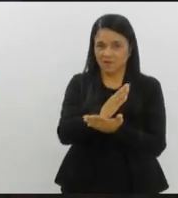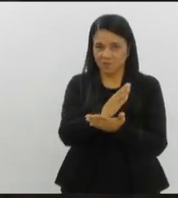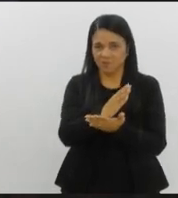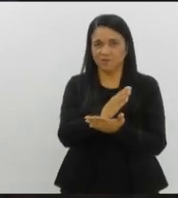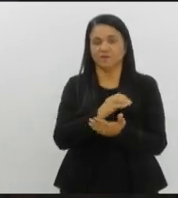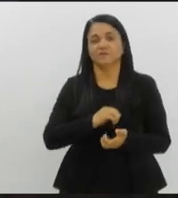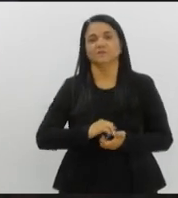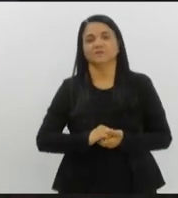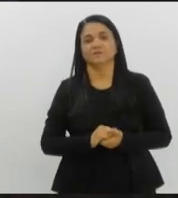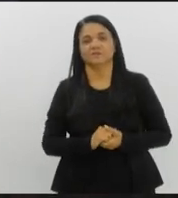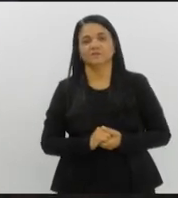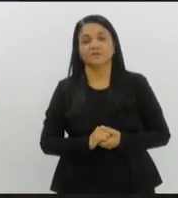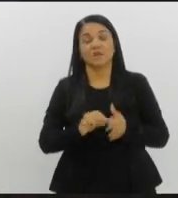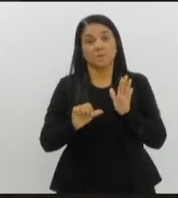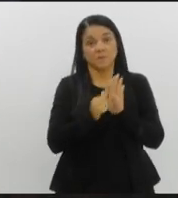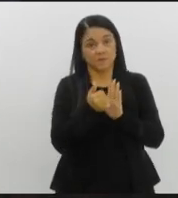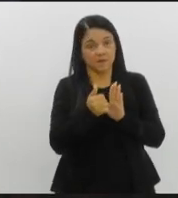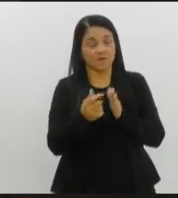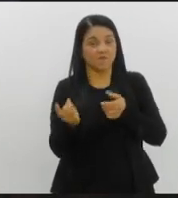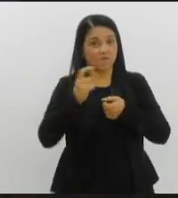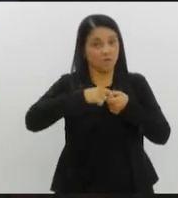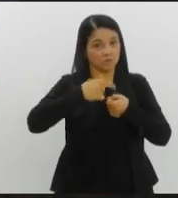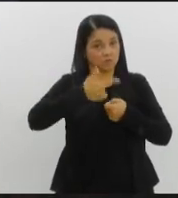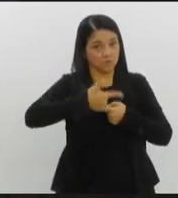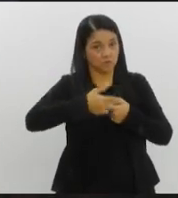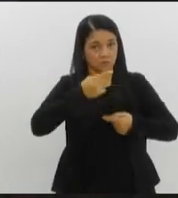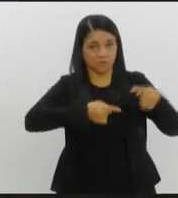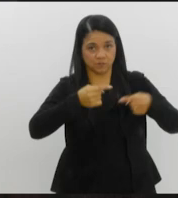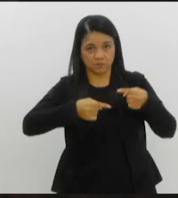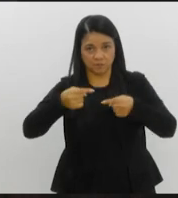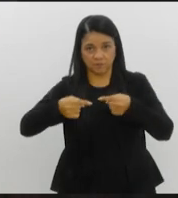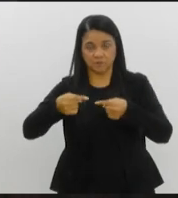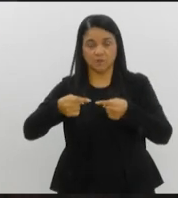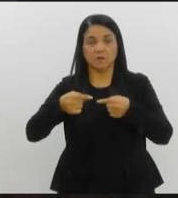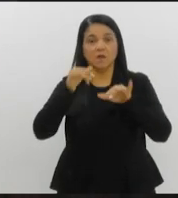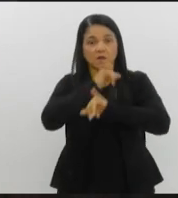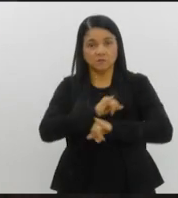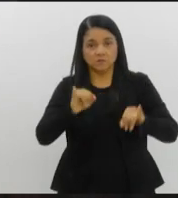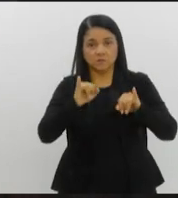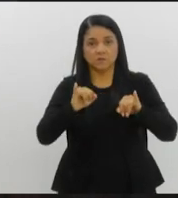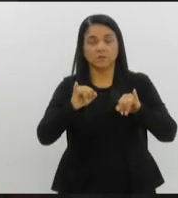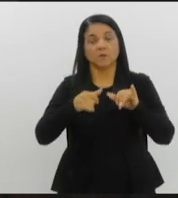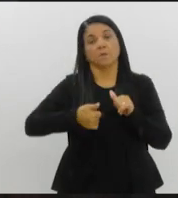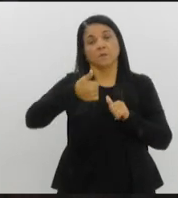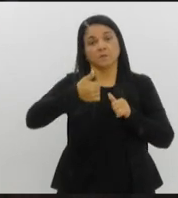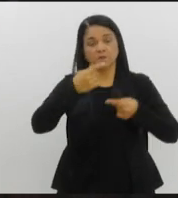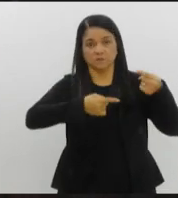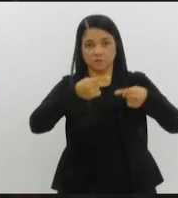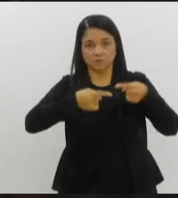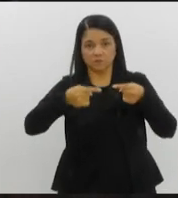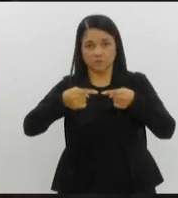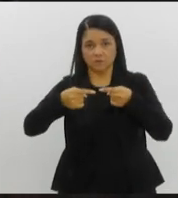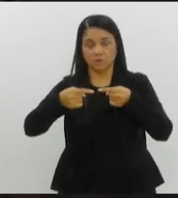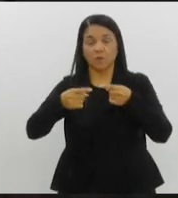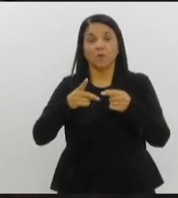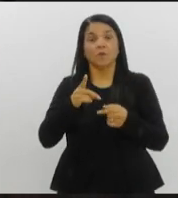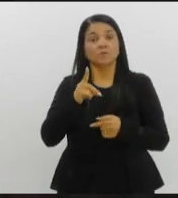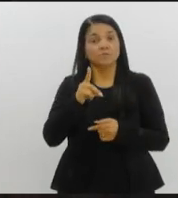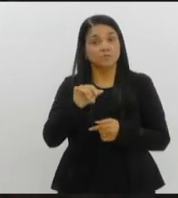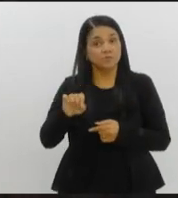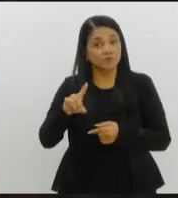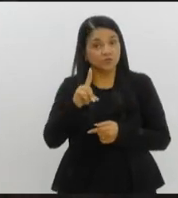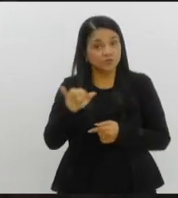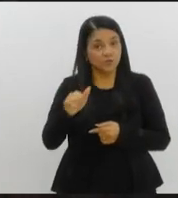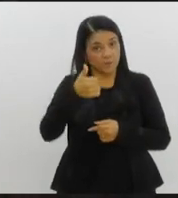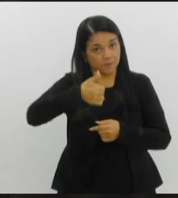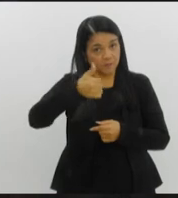estão. Aprovado em primeira e retorna em segunda discussão. Anuncio, em primeira discussão, primeiro dia